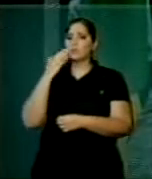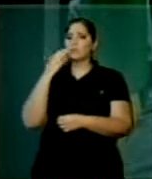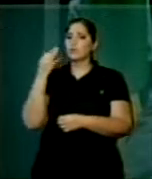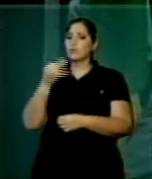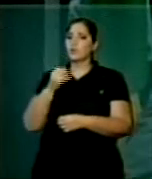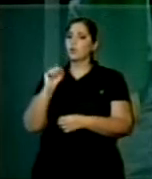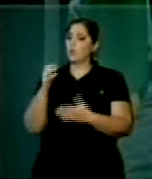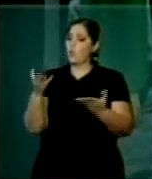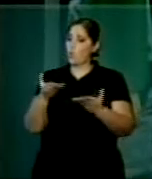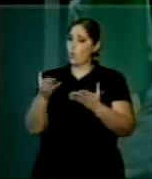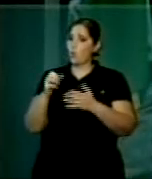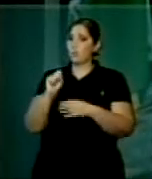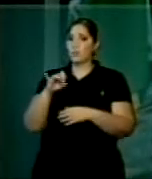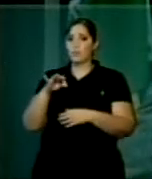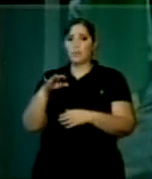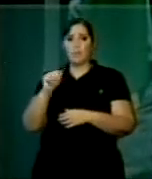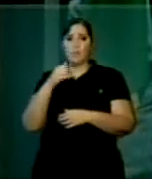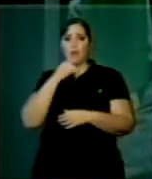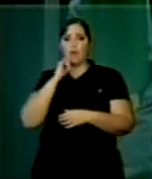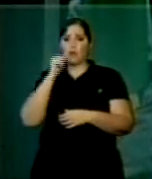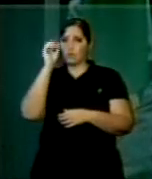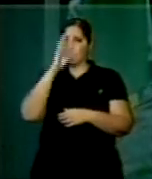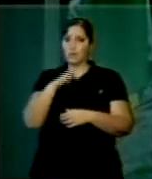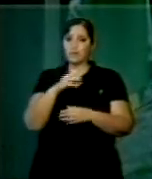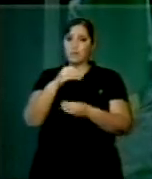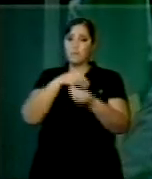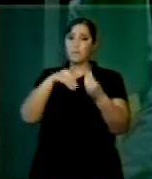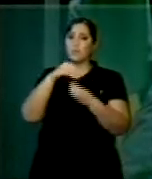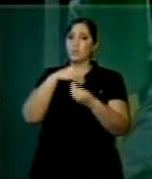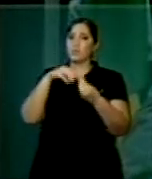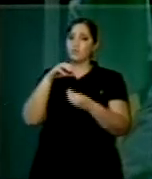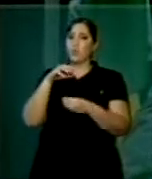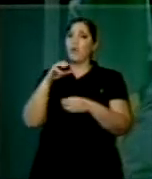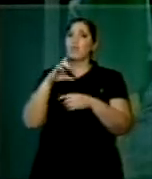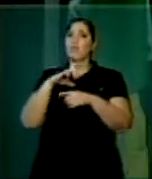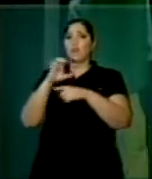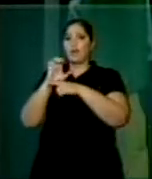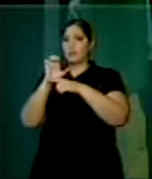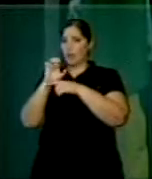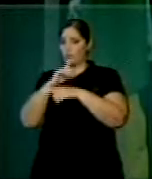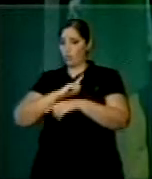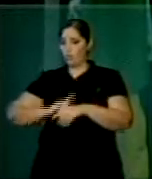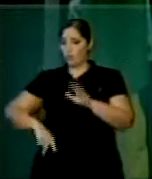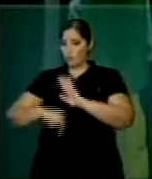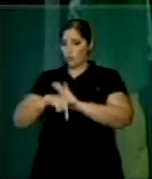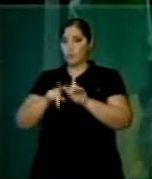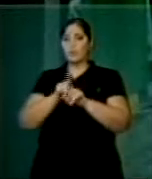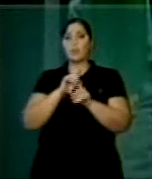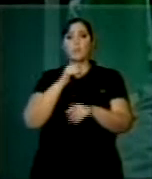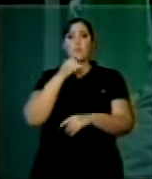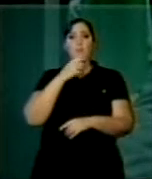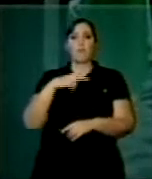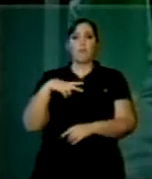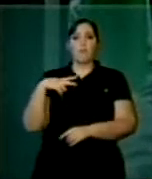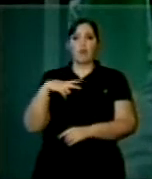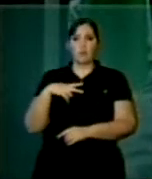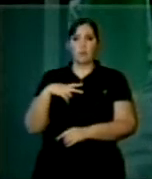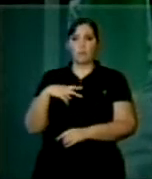o sistema elétrico brasileiro é um sistema misto, estatal e privado. Tem uma série de